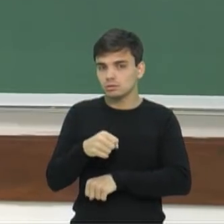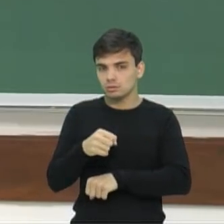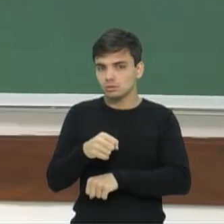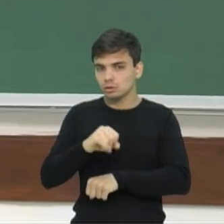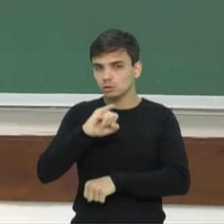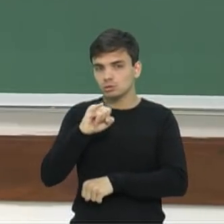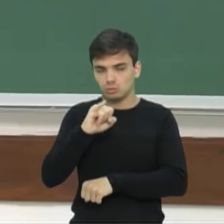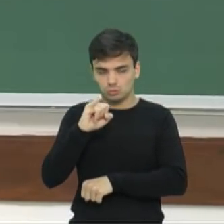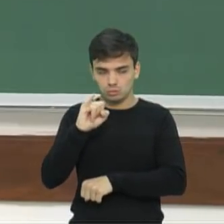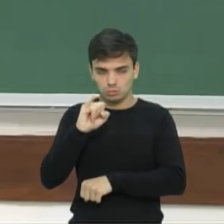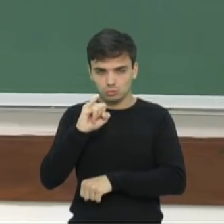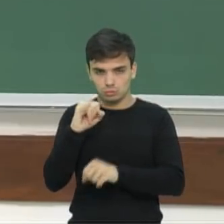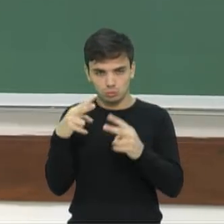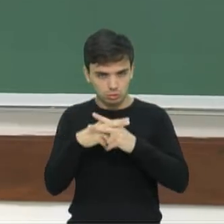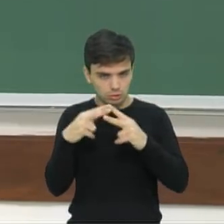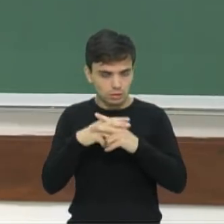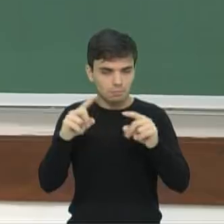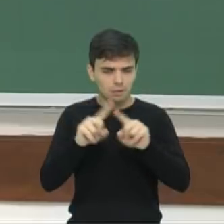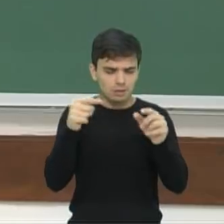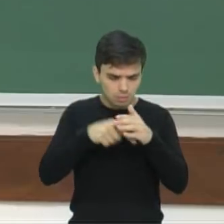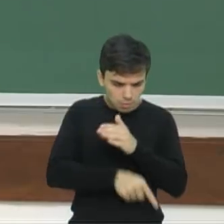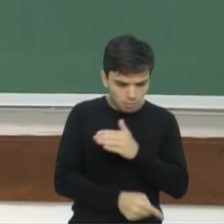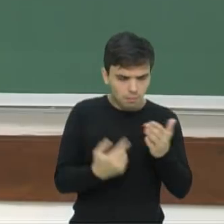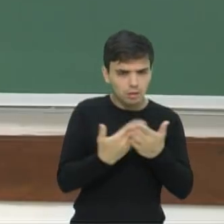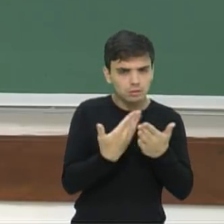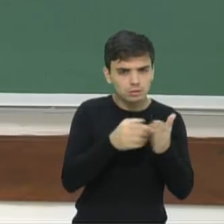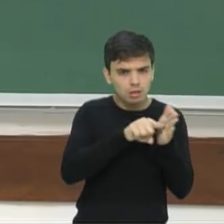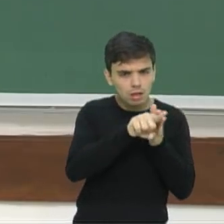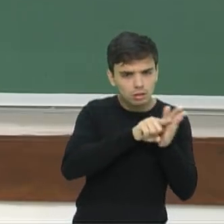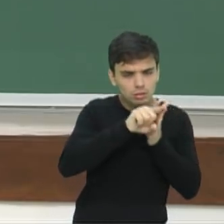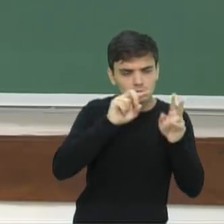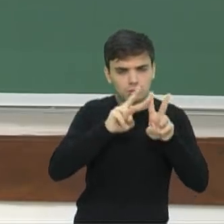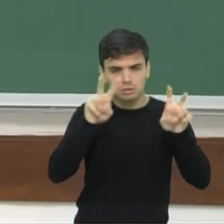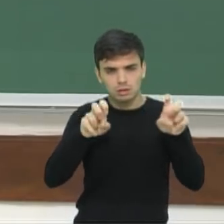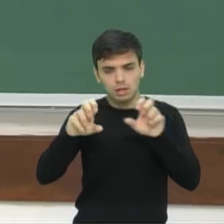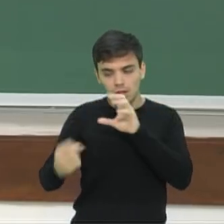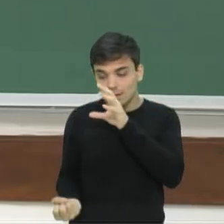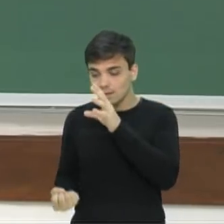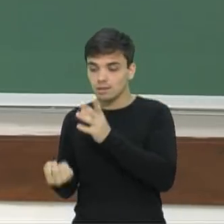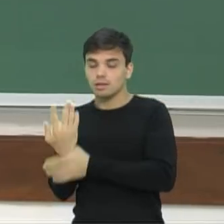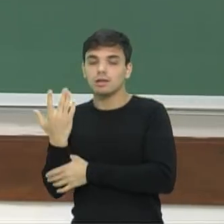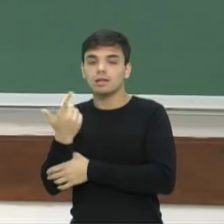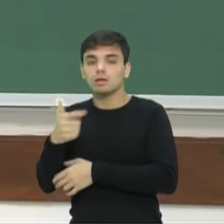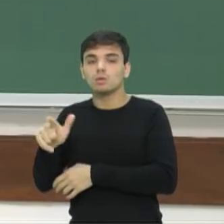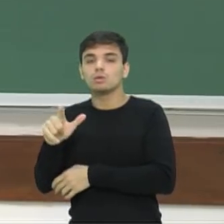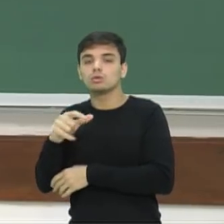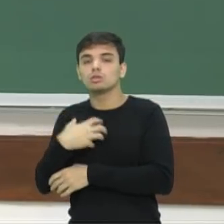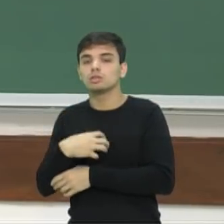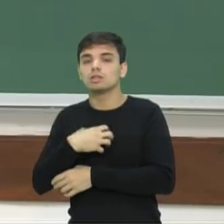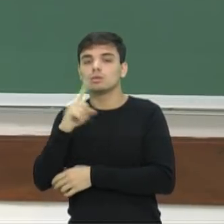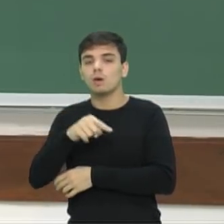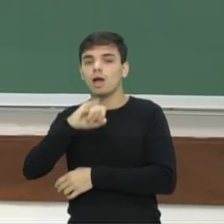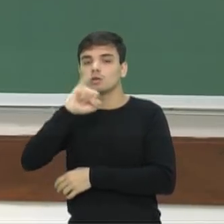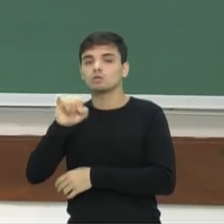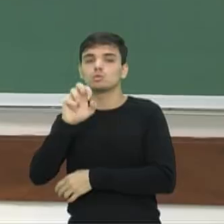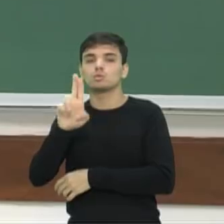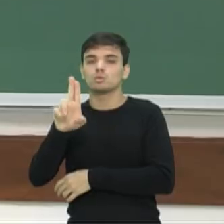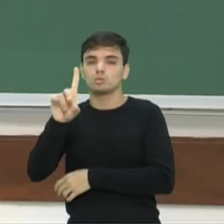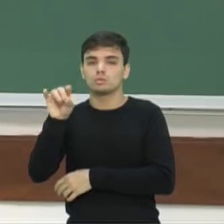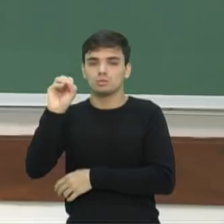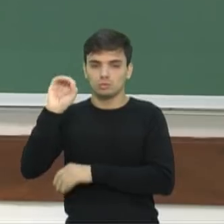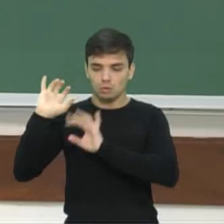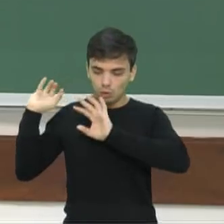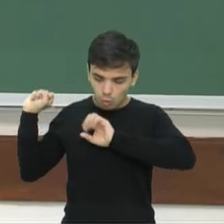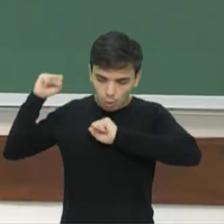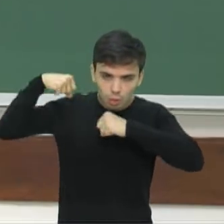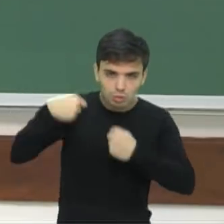de aprimoramentos, de estudos e aprofundamentos das técnicas de Jiu-Jitsu, ele cria essa outra modalidade que é o Judô, né? Então o